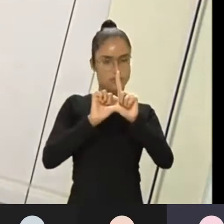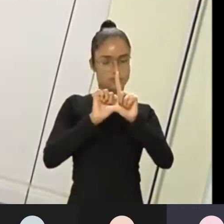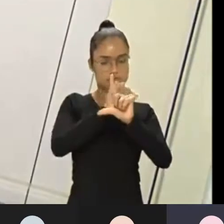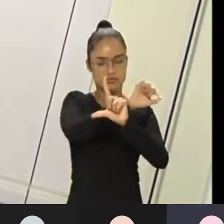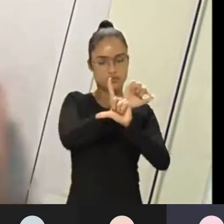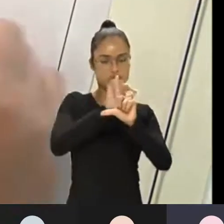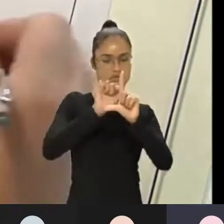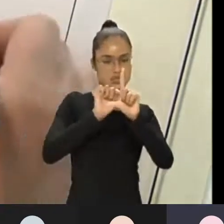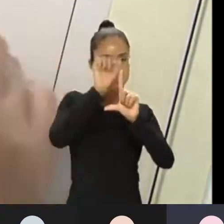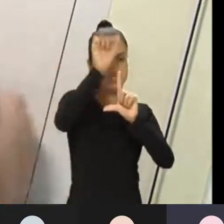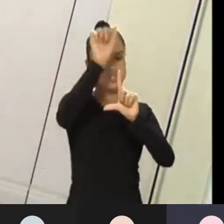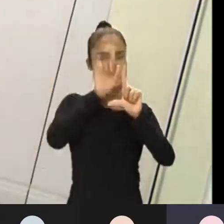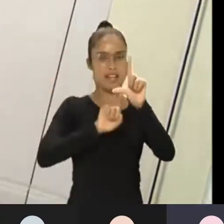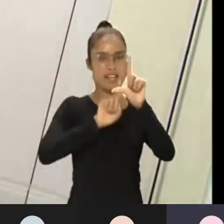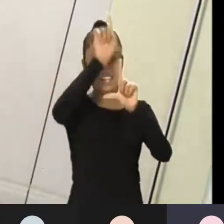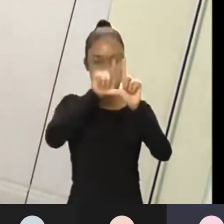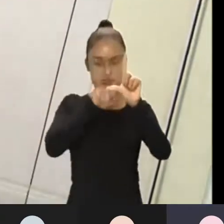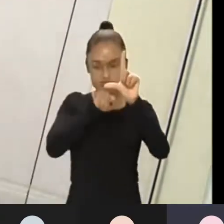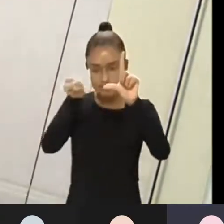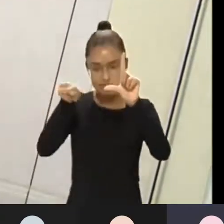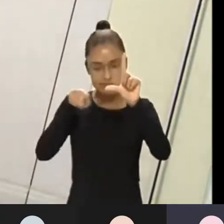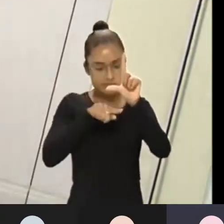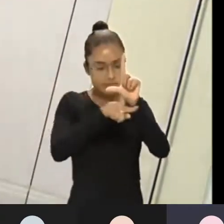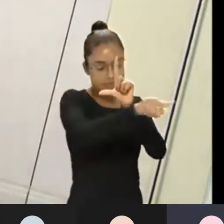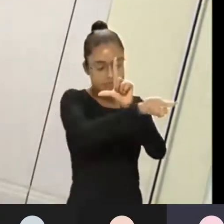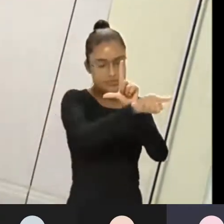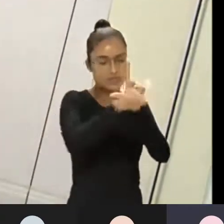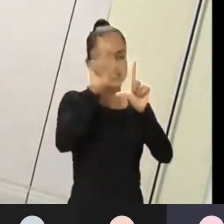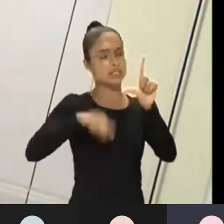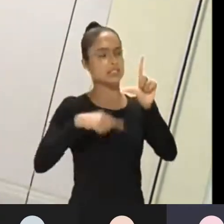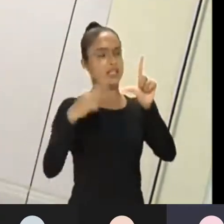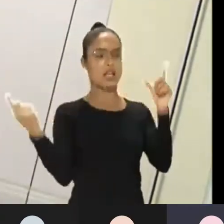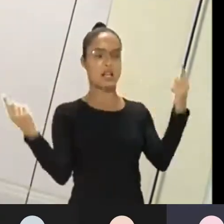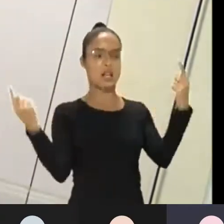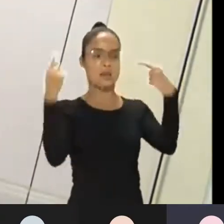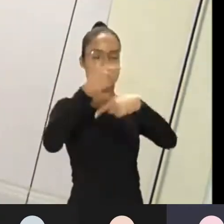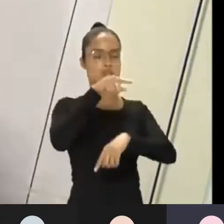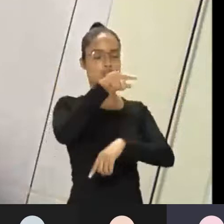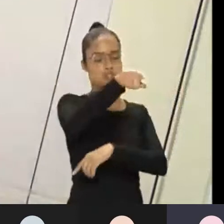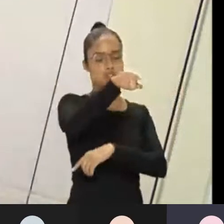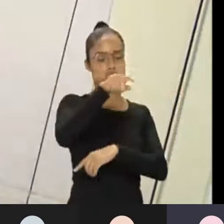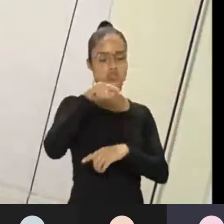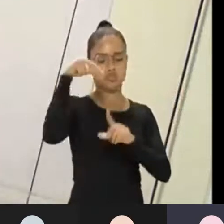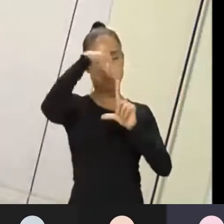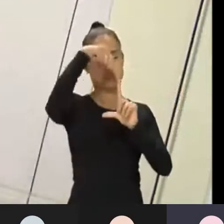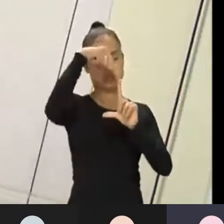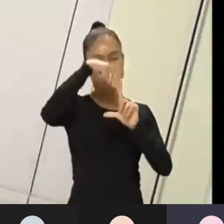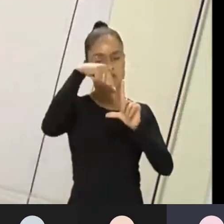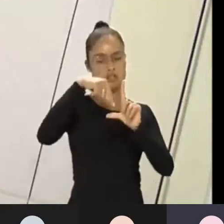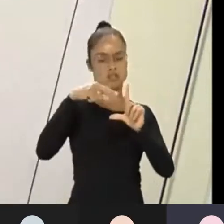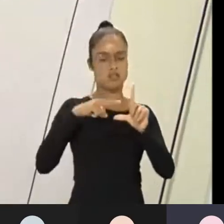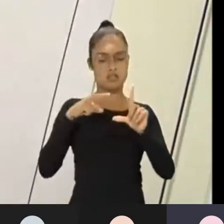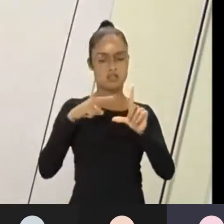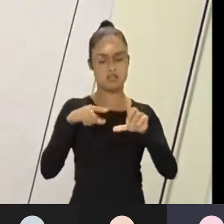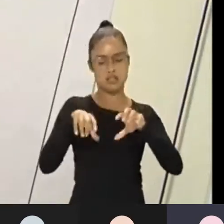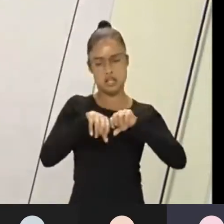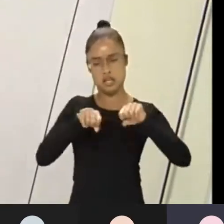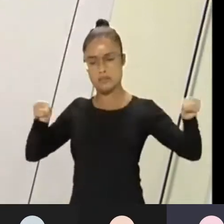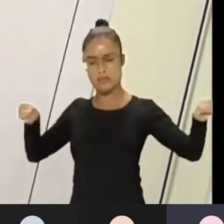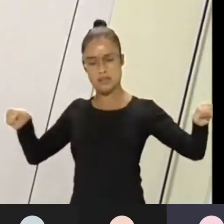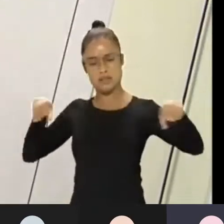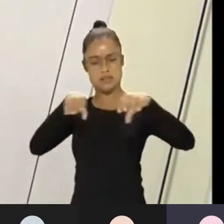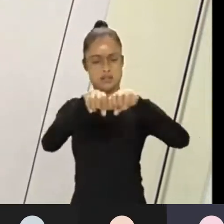aí, essa direção é a direção oposta do eixo X. Se você considerar aqui o prolongamento e prolongar os 3 eixos,